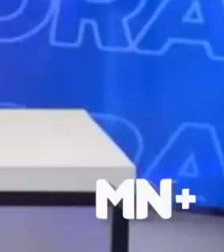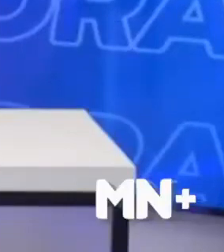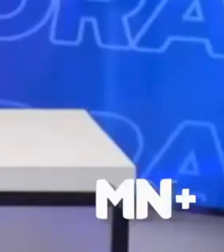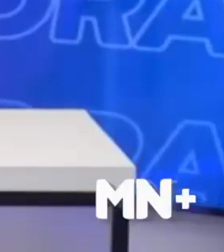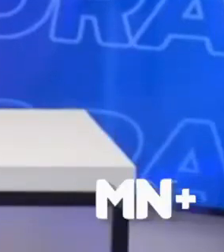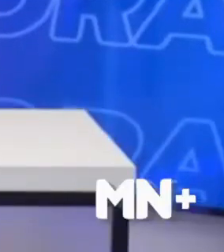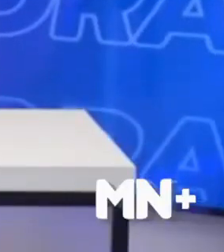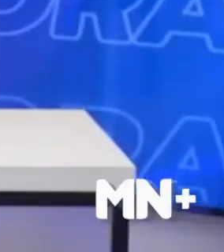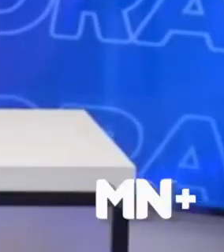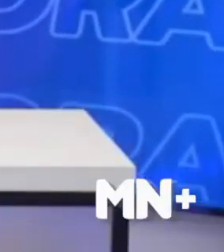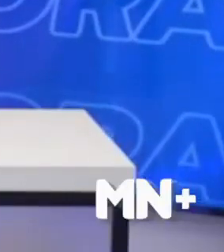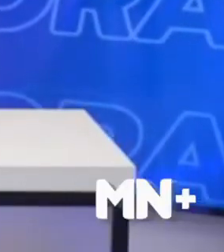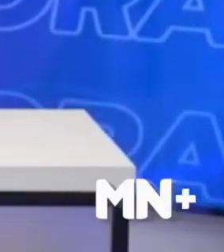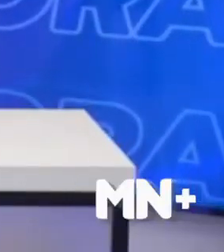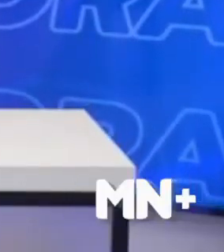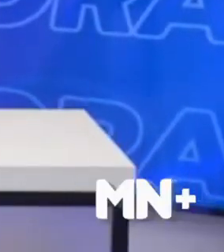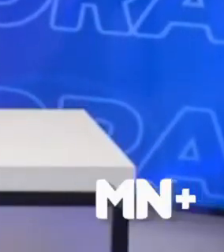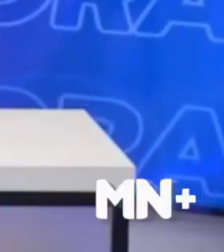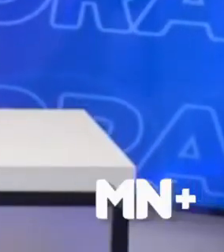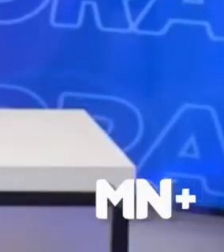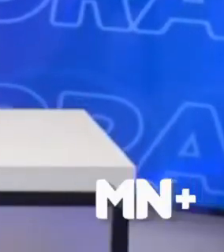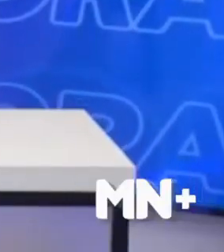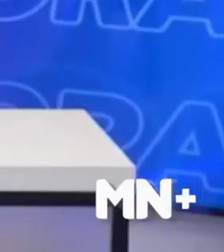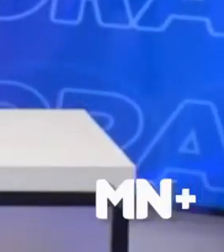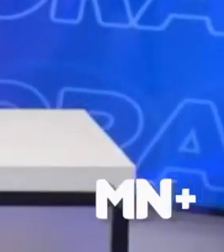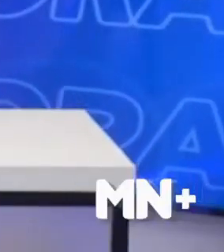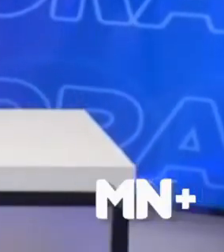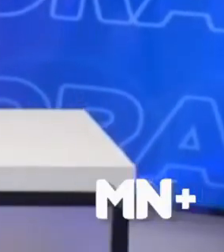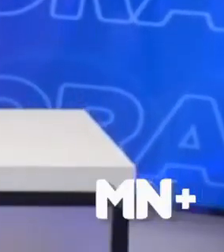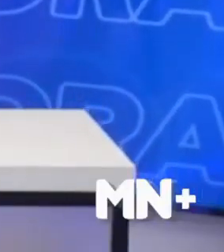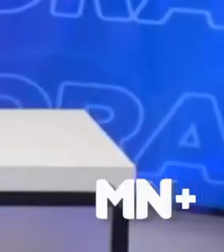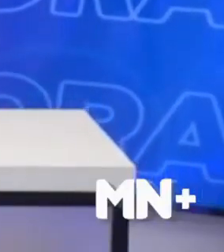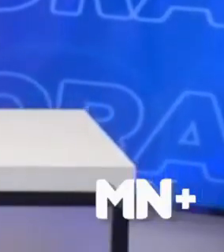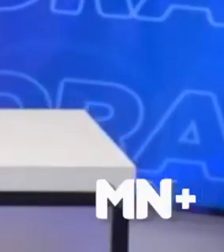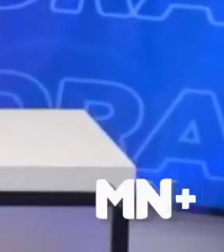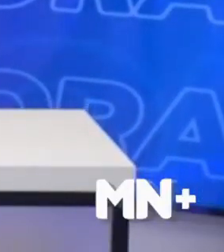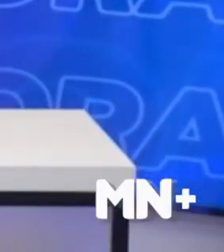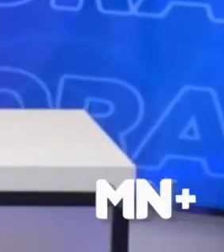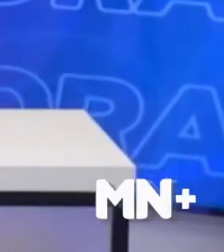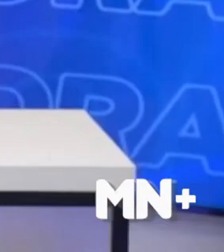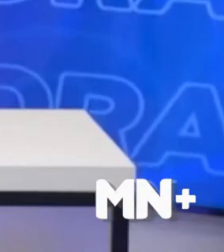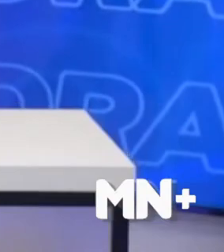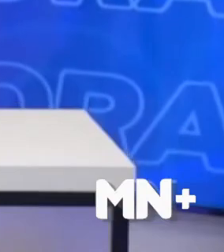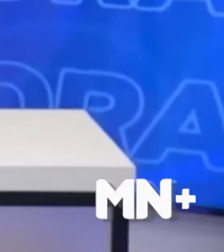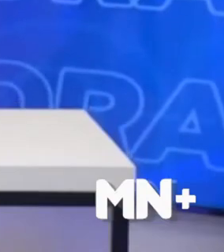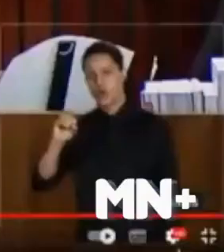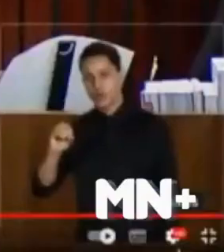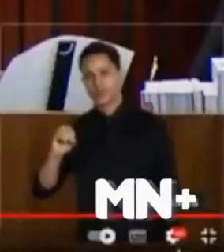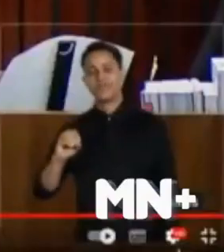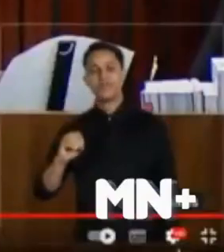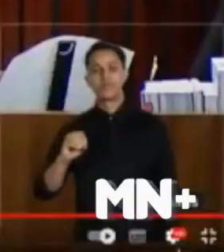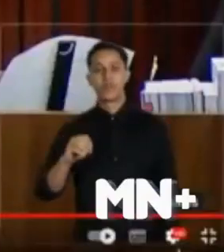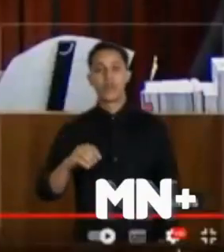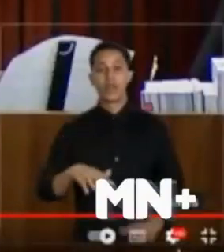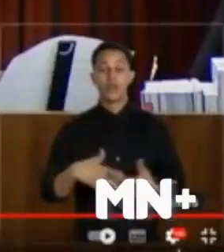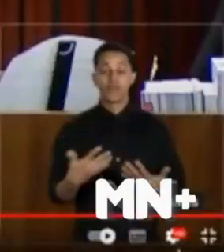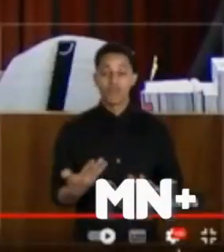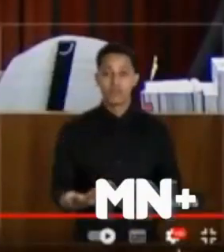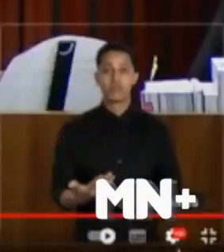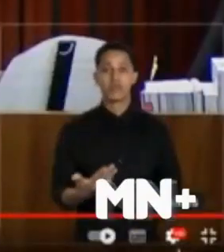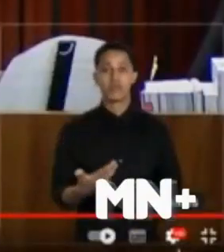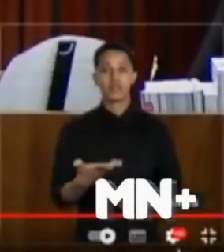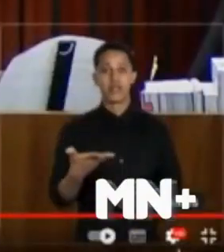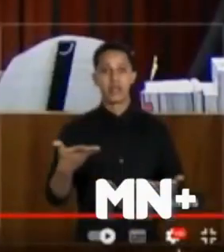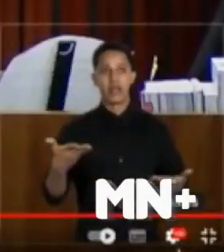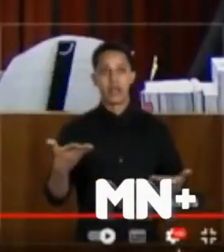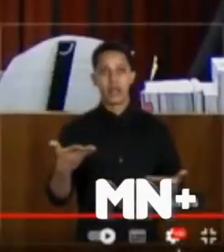O ministro Nunes Marques confirma o seu voto absolvendo Jair Bolsonaro, 4-2.